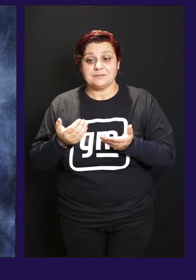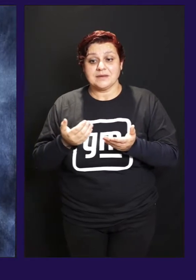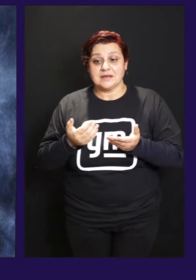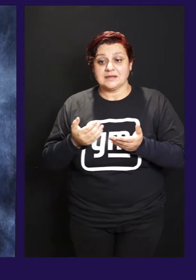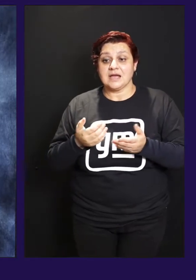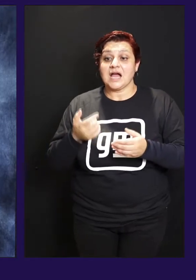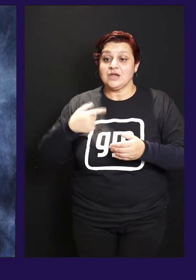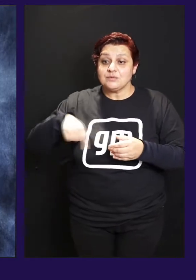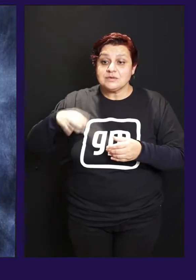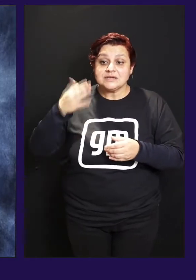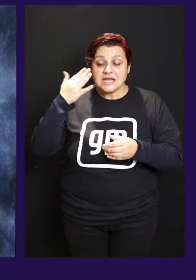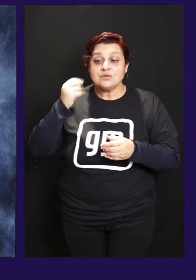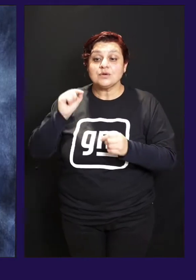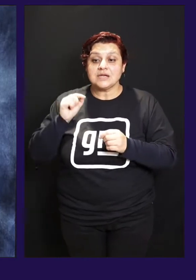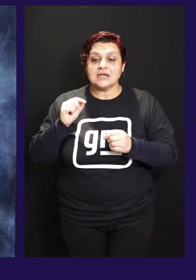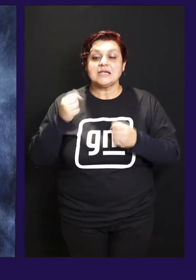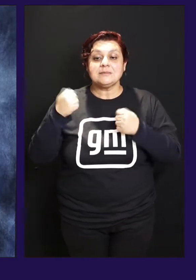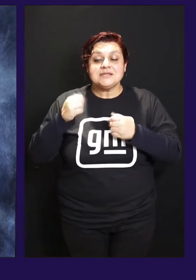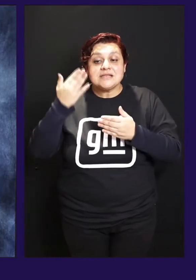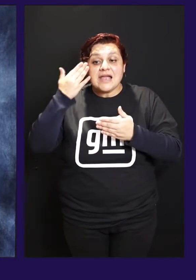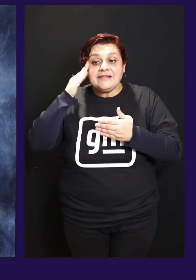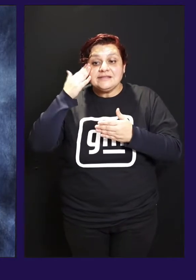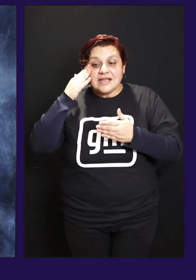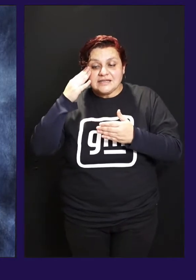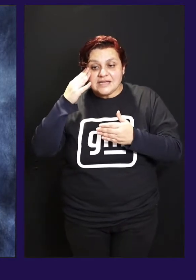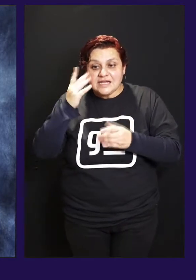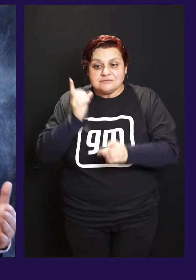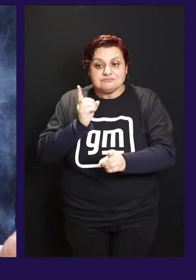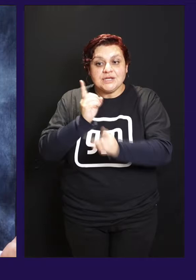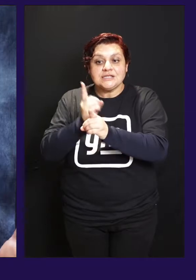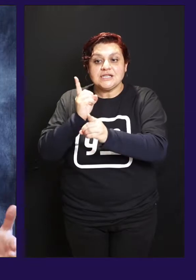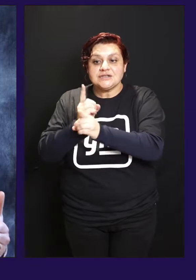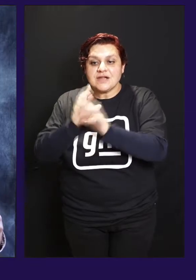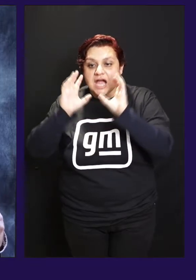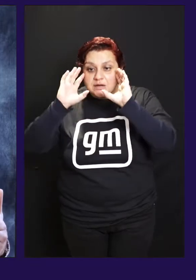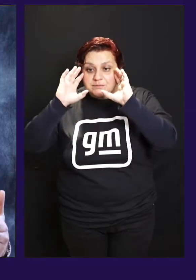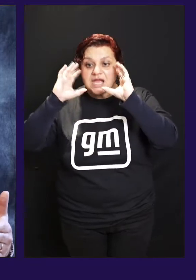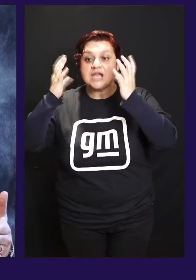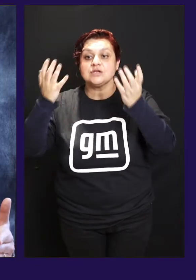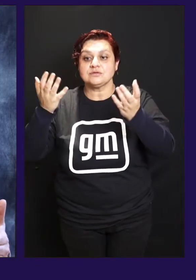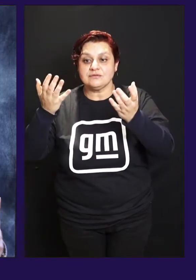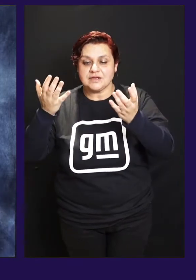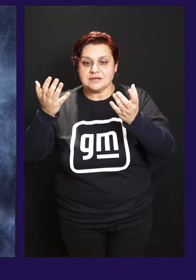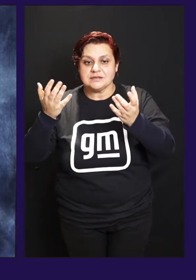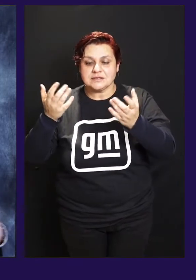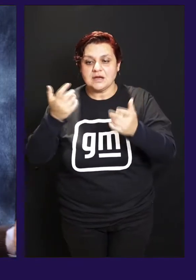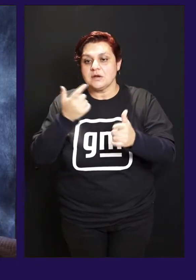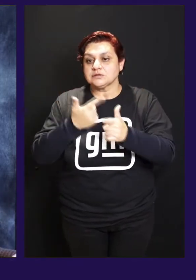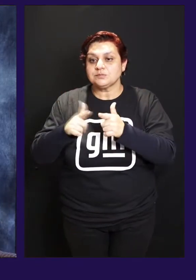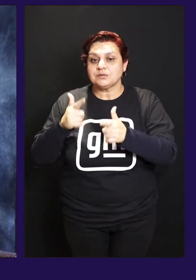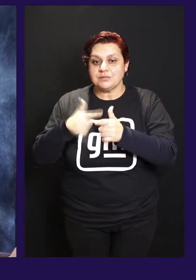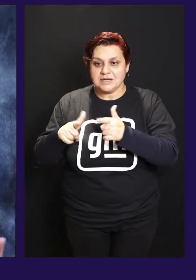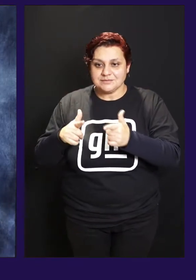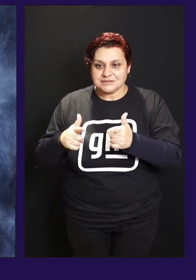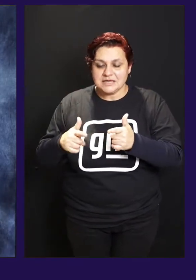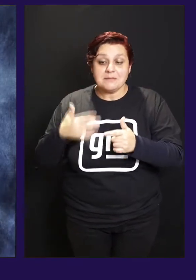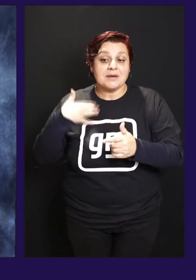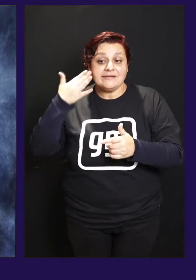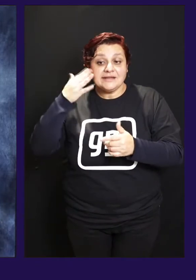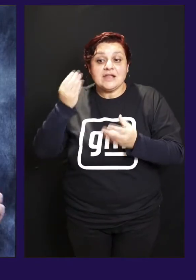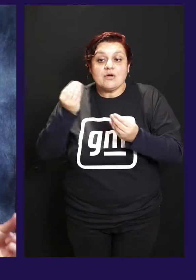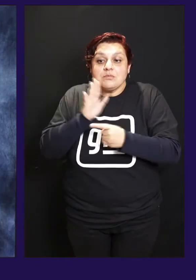Eu imagino que é difícil imaginar um dinossauro, mas imagina comigo. Um dinossauro com o rabo no chão, a cabeça no chão dormindo